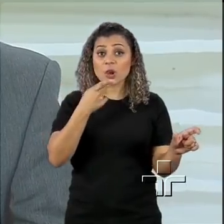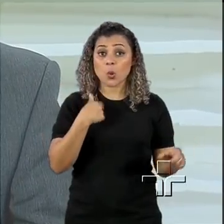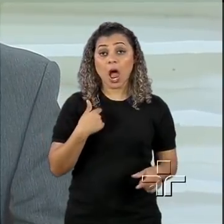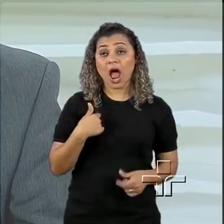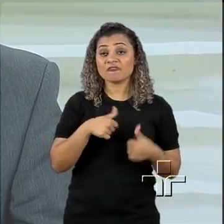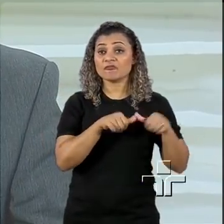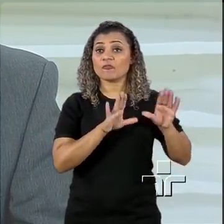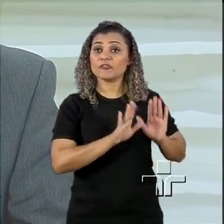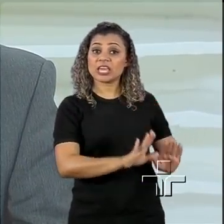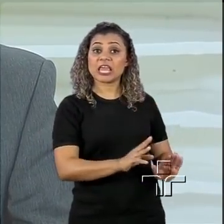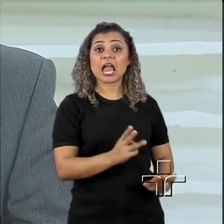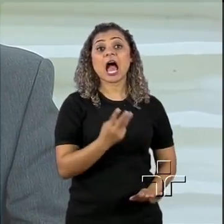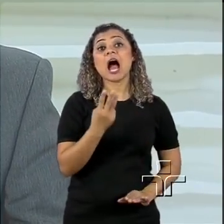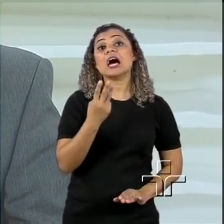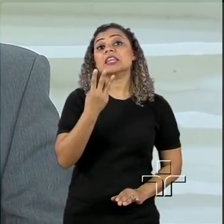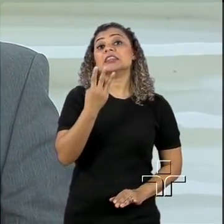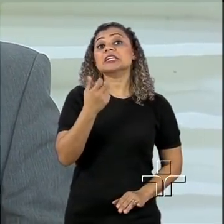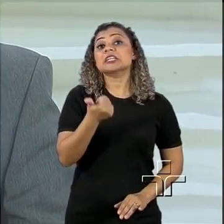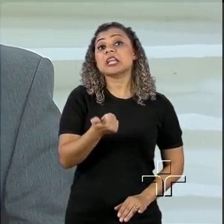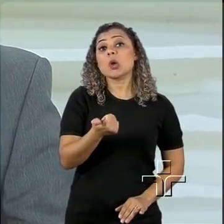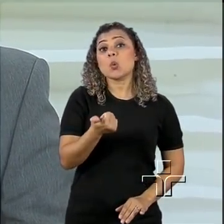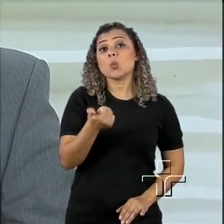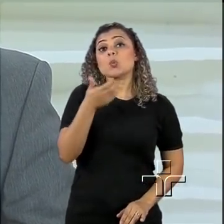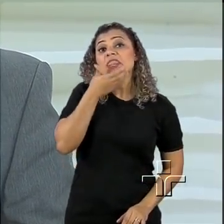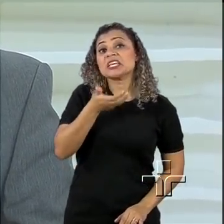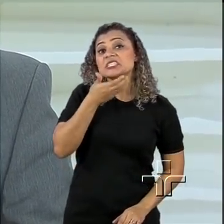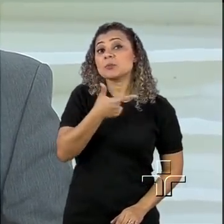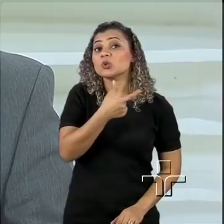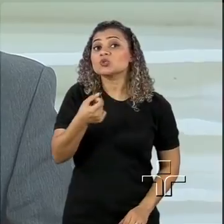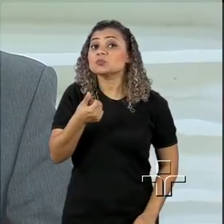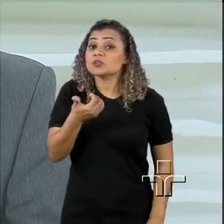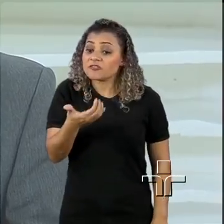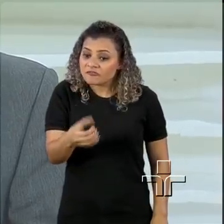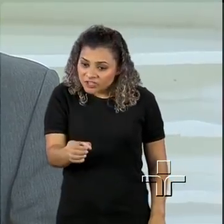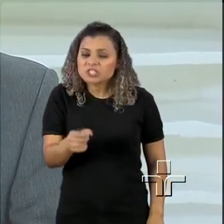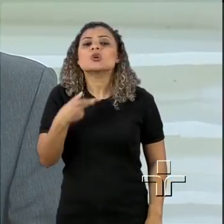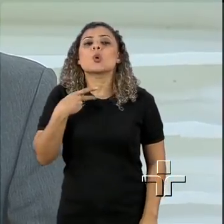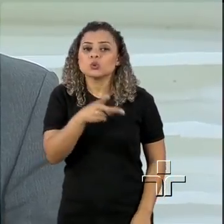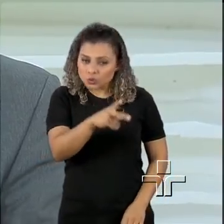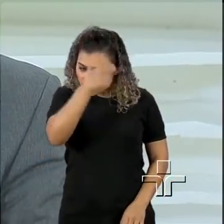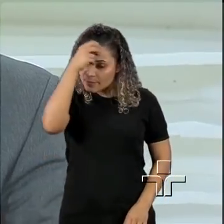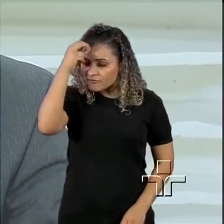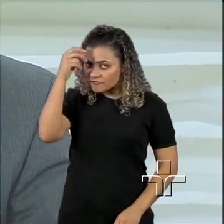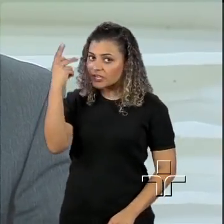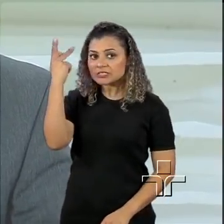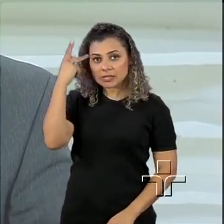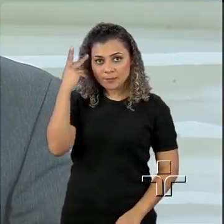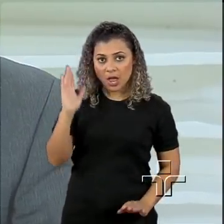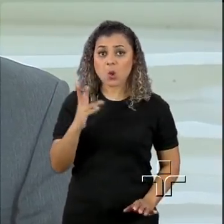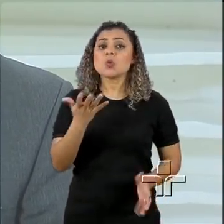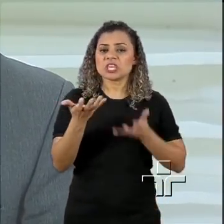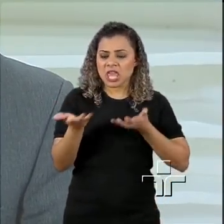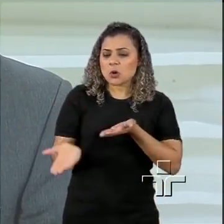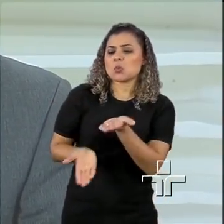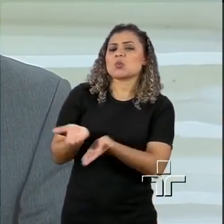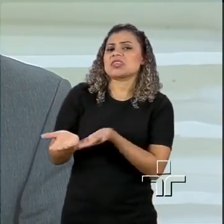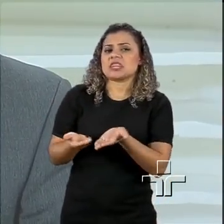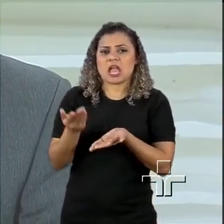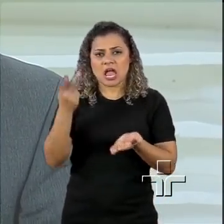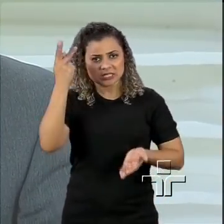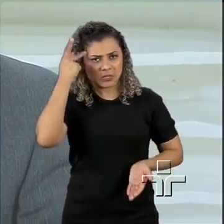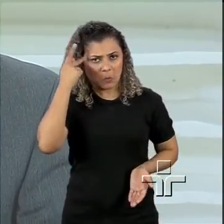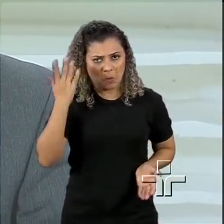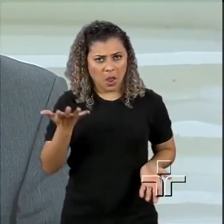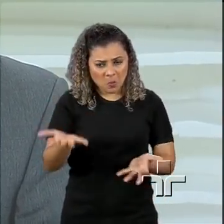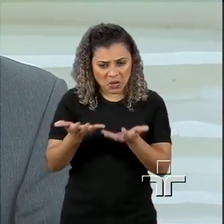ficaria até 31 de dezembro de 2020 prefeito de São Paulo, queria cuidar da cidade de São Paulo. Aliás, a única coisa que ele